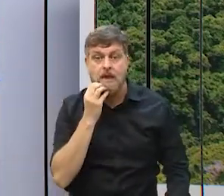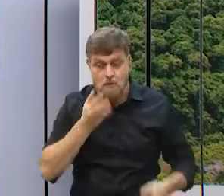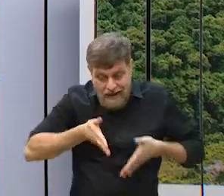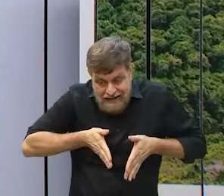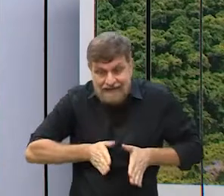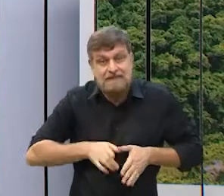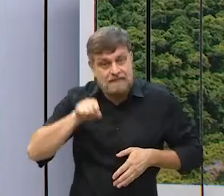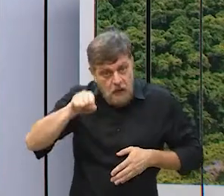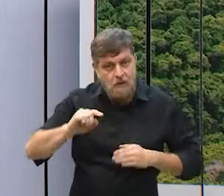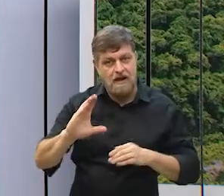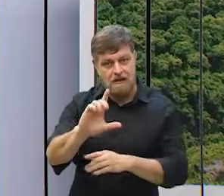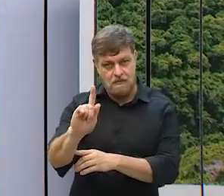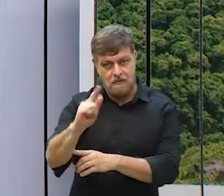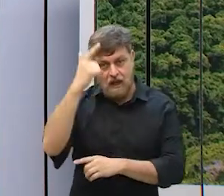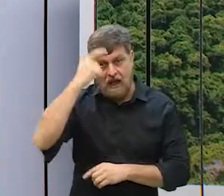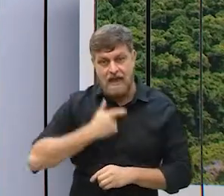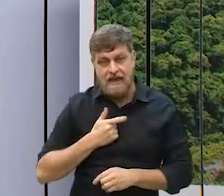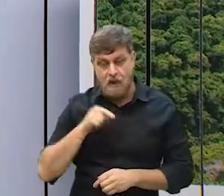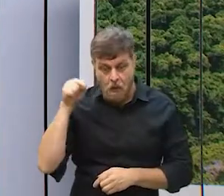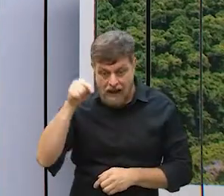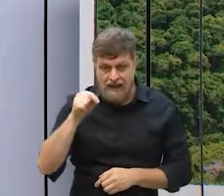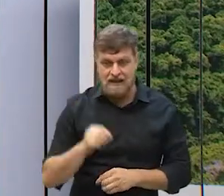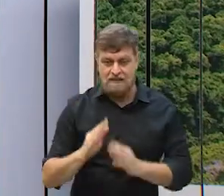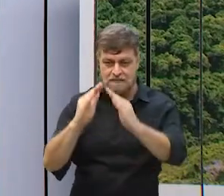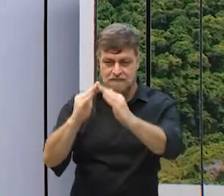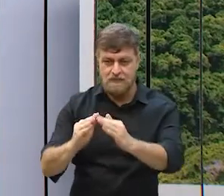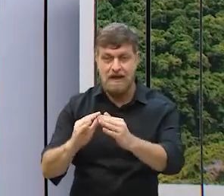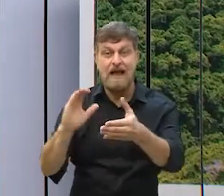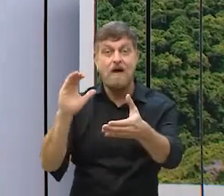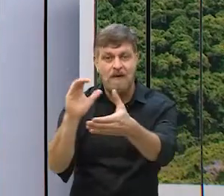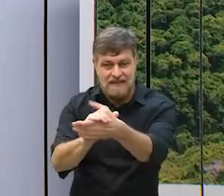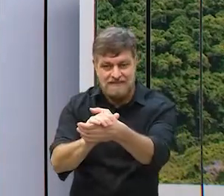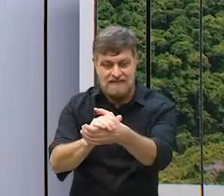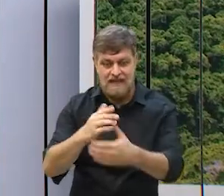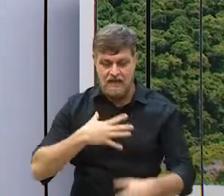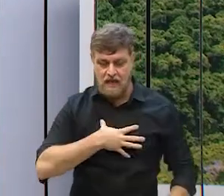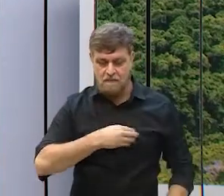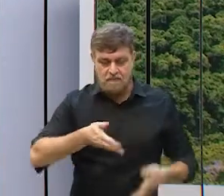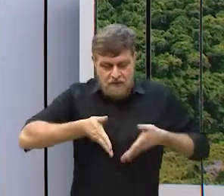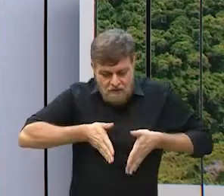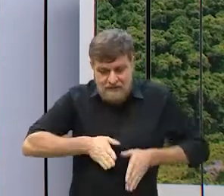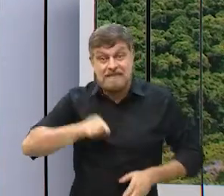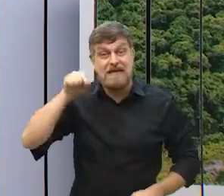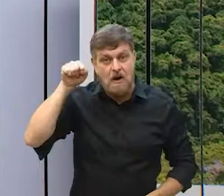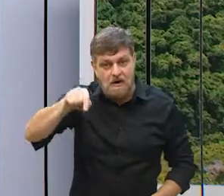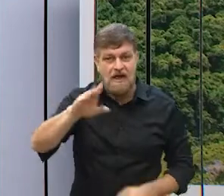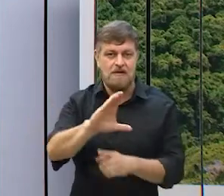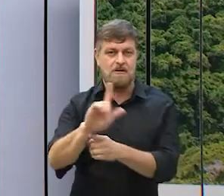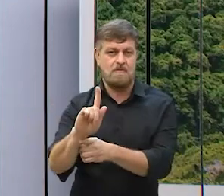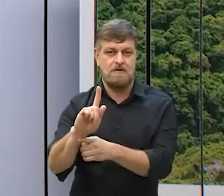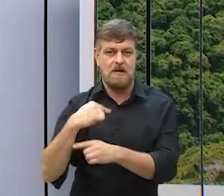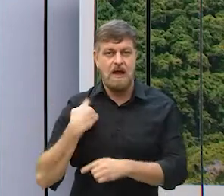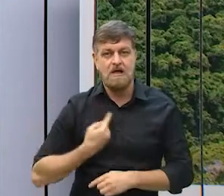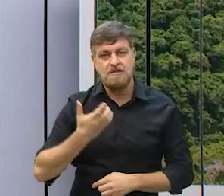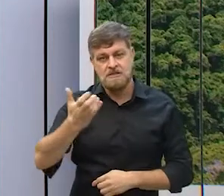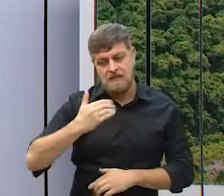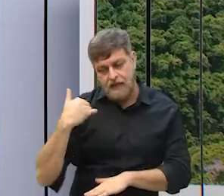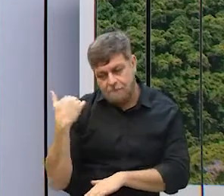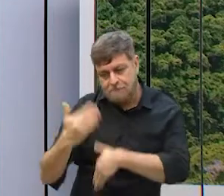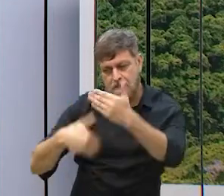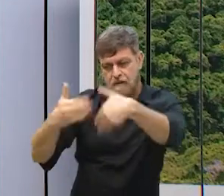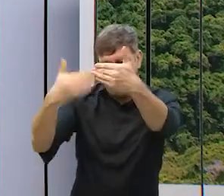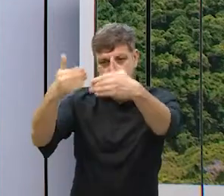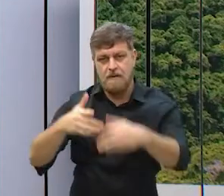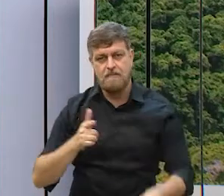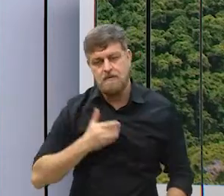mudei para lá, casei, tenho meus filhos que moram lá, que nasceram ali. Então, o que a gente quer é desenvolver a região,